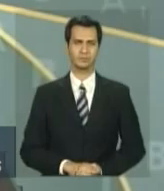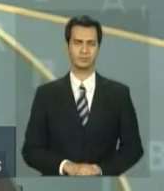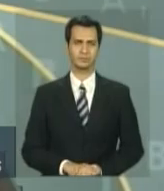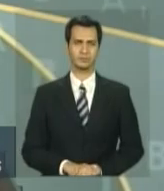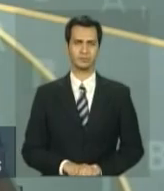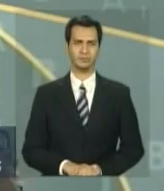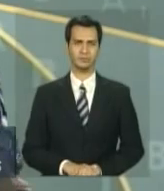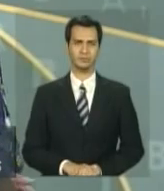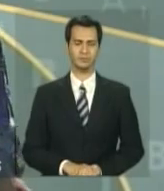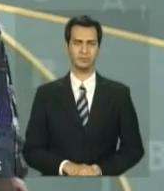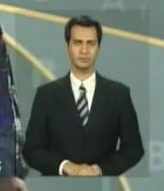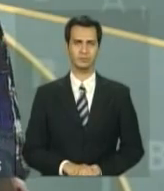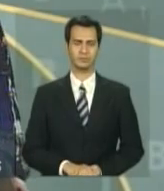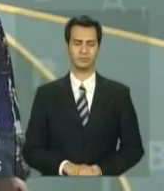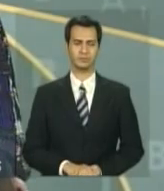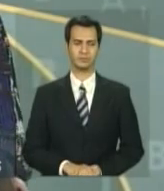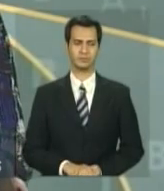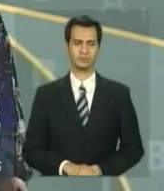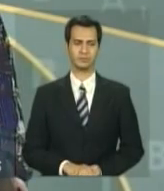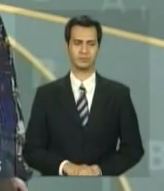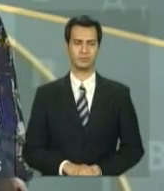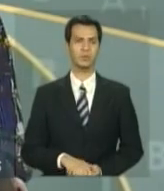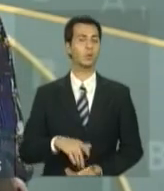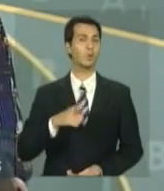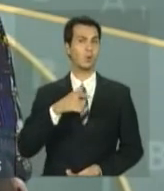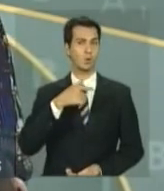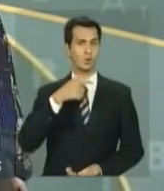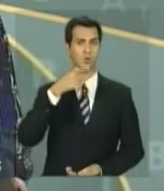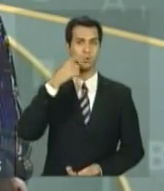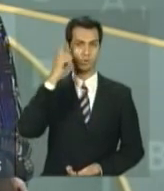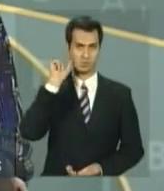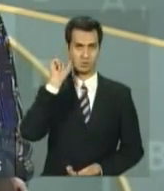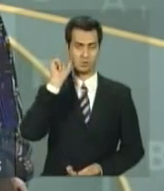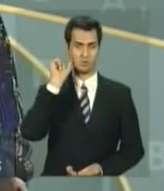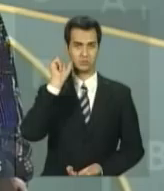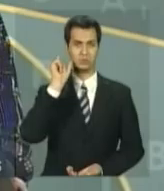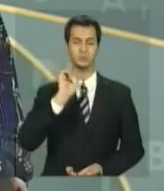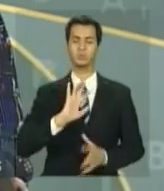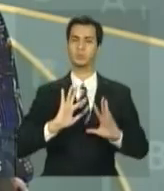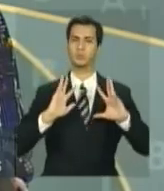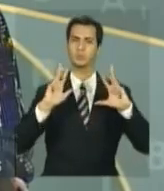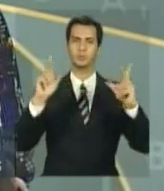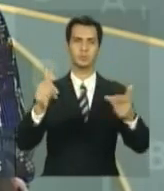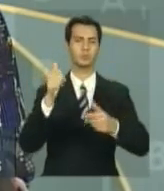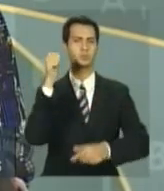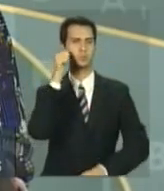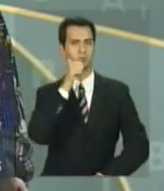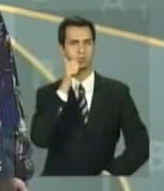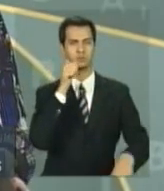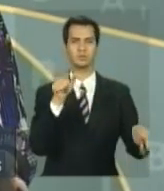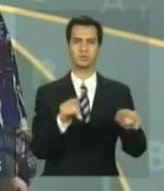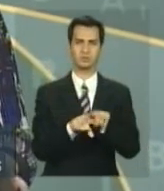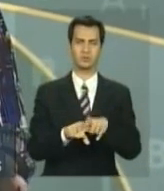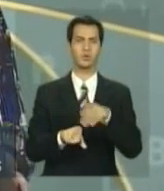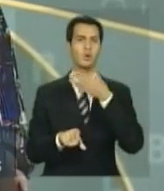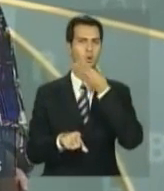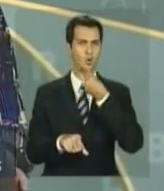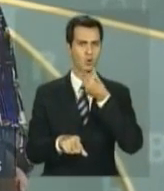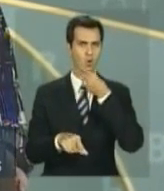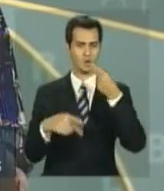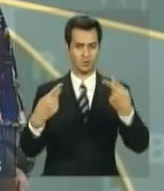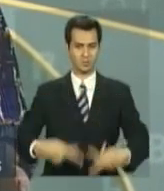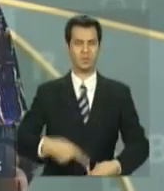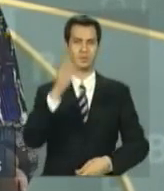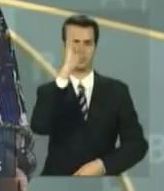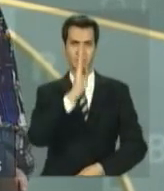Ontem, eu tenho certeza que todos nós, mulheres e homens brasileiros, demos um